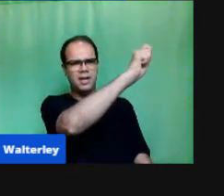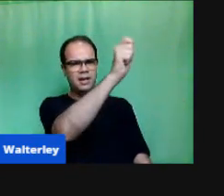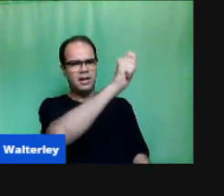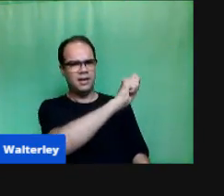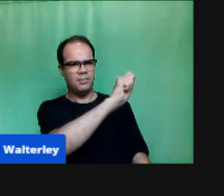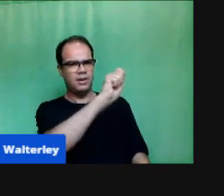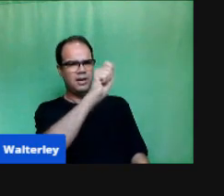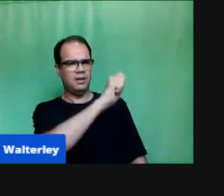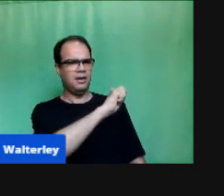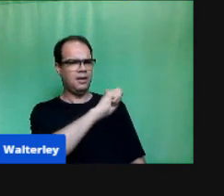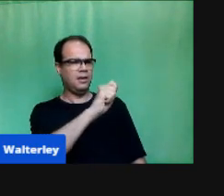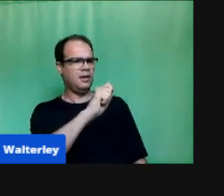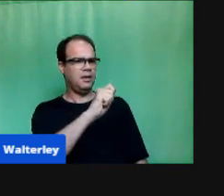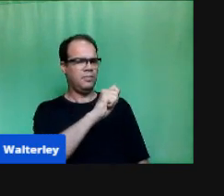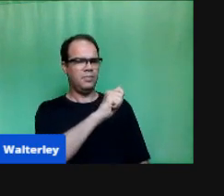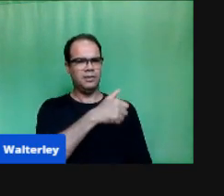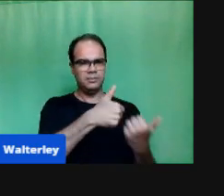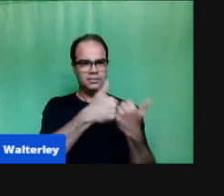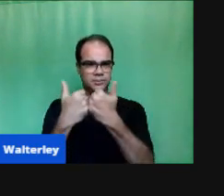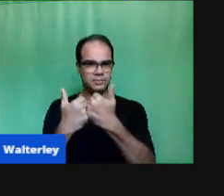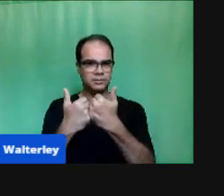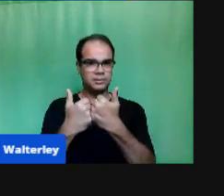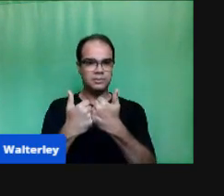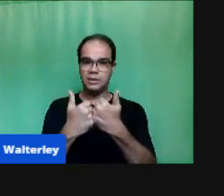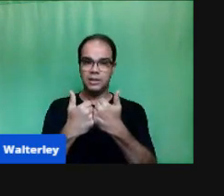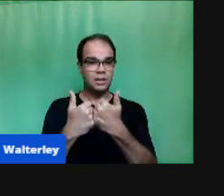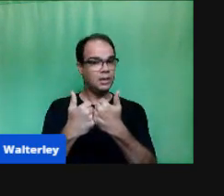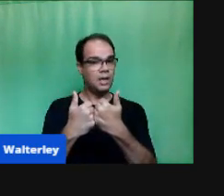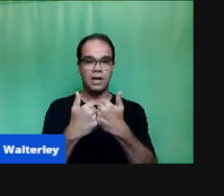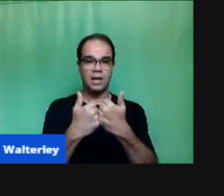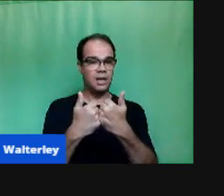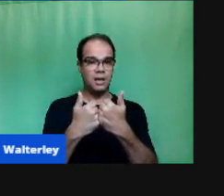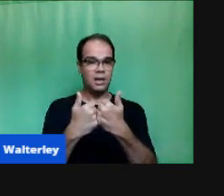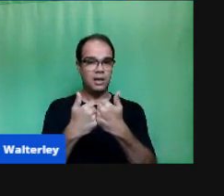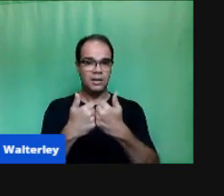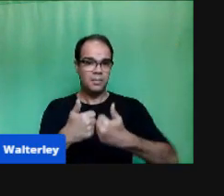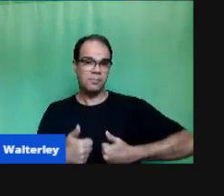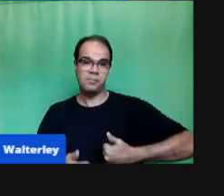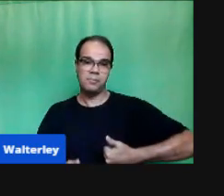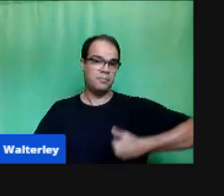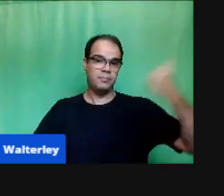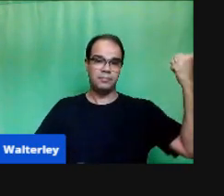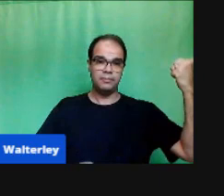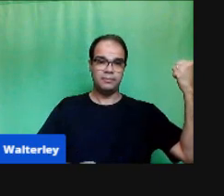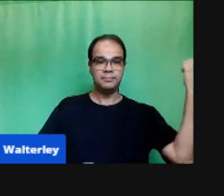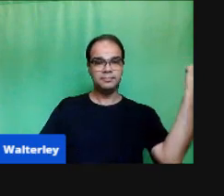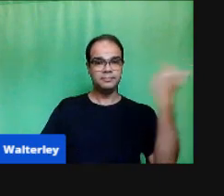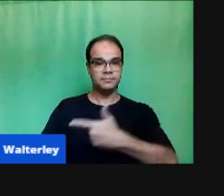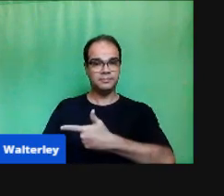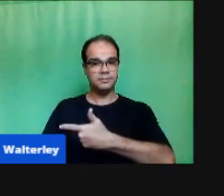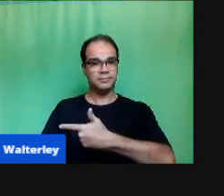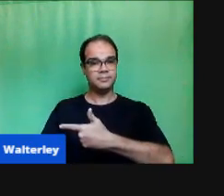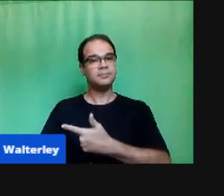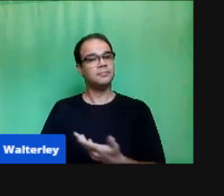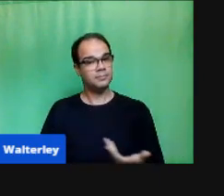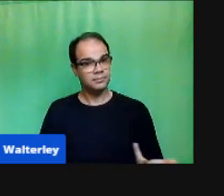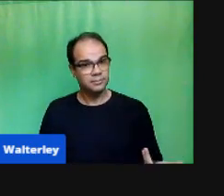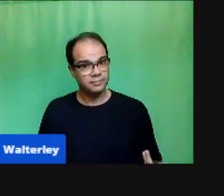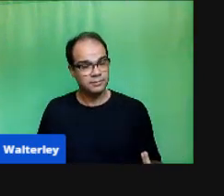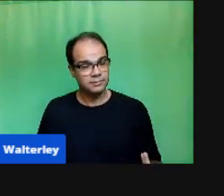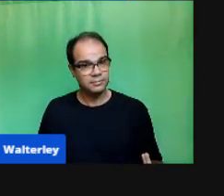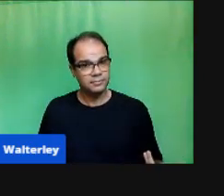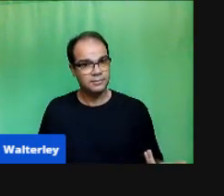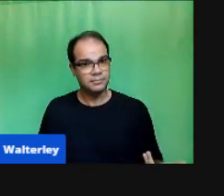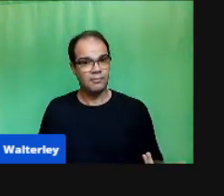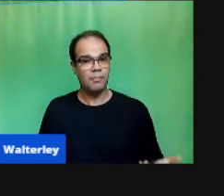de surpresa, nós podemos sempre estar buscando um algo a mais, né? Não podemos